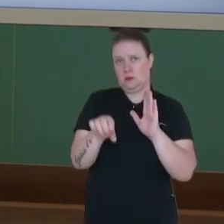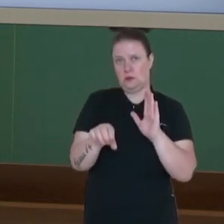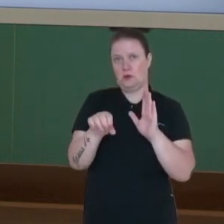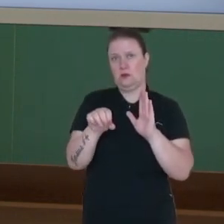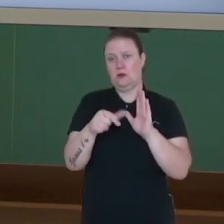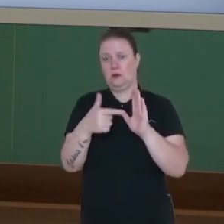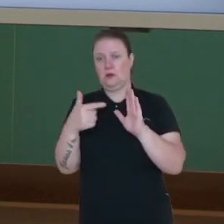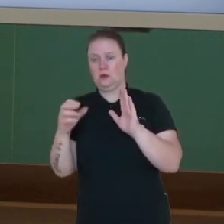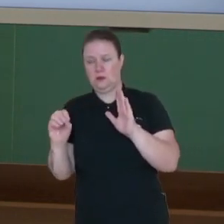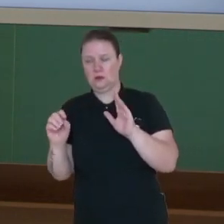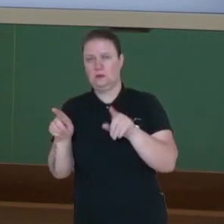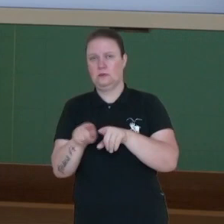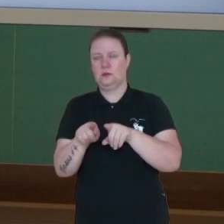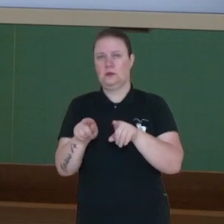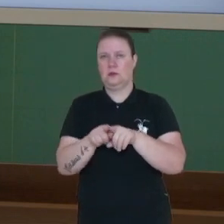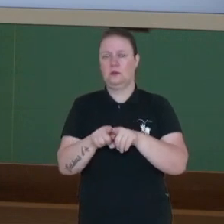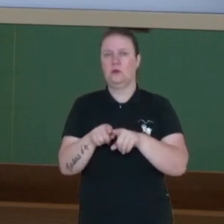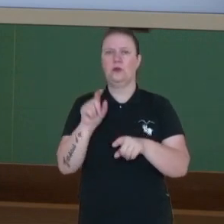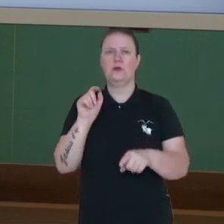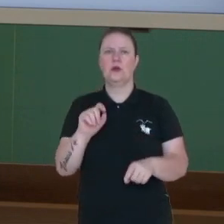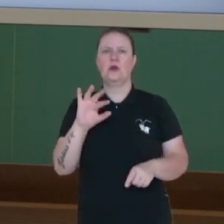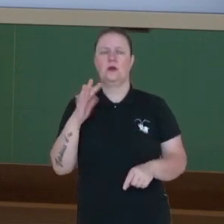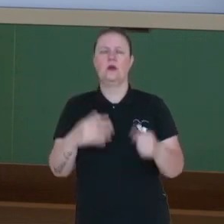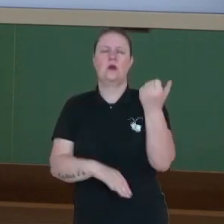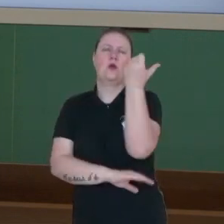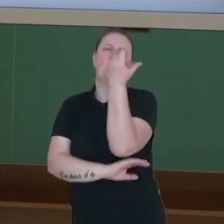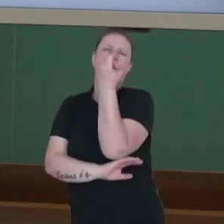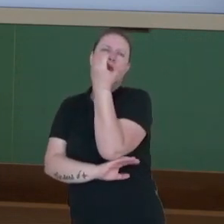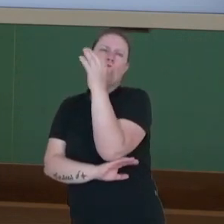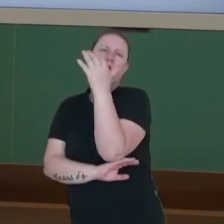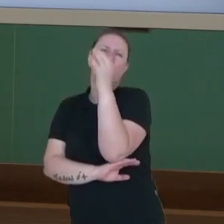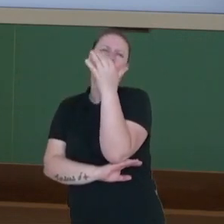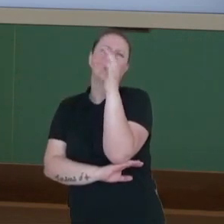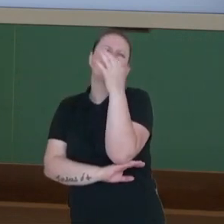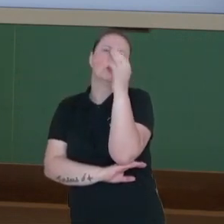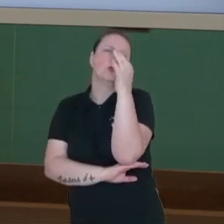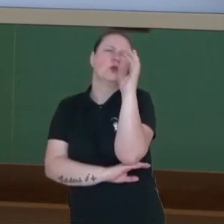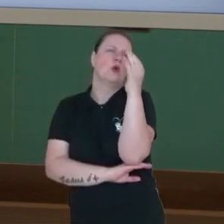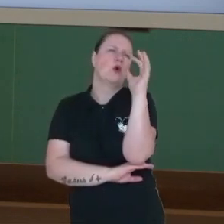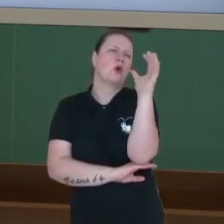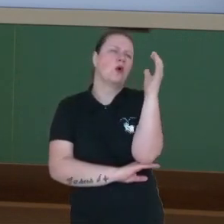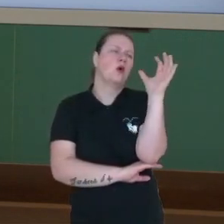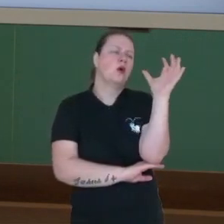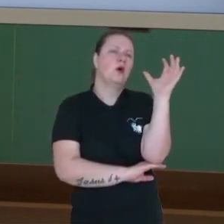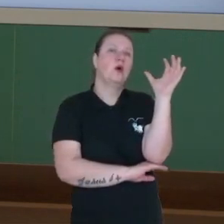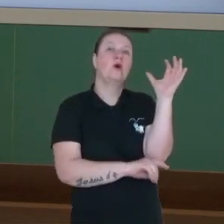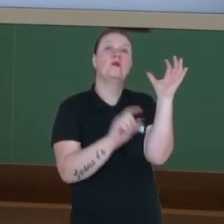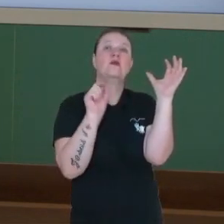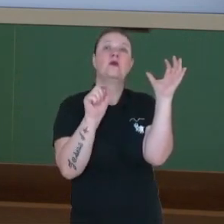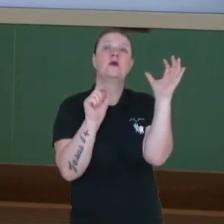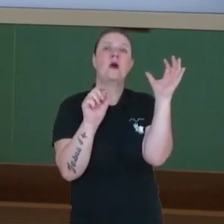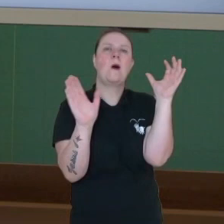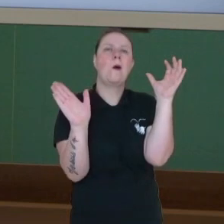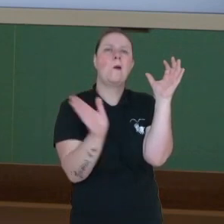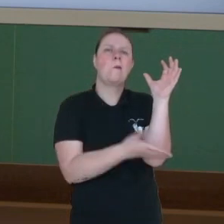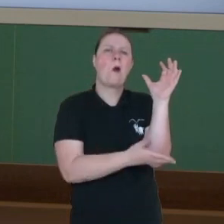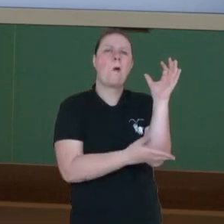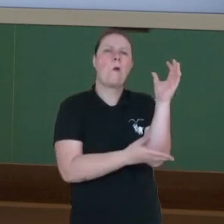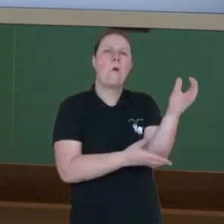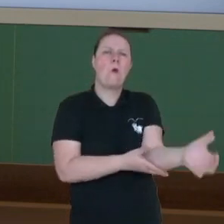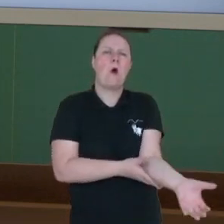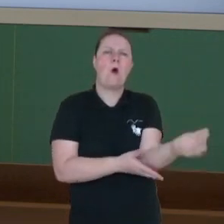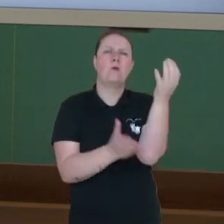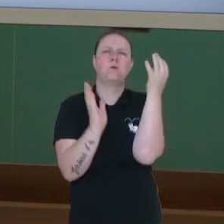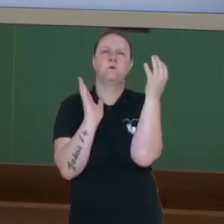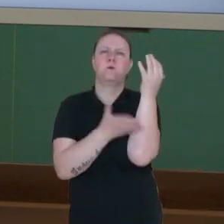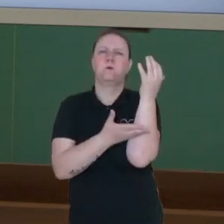né? Nessa época, as florestas, né, começaram a ser derrubadas para a venda de tronco, né? Hoje,